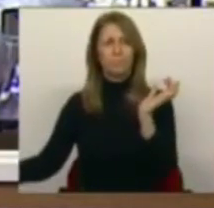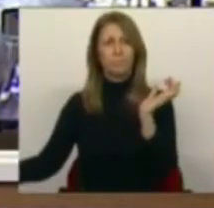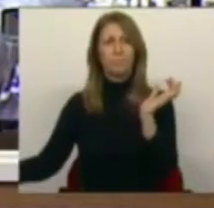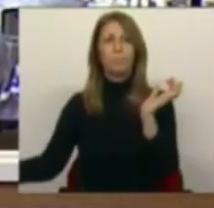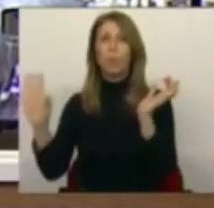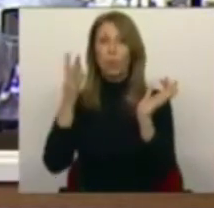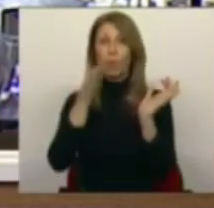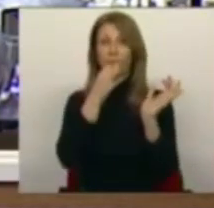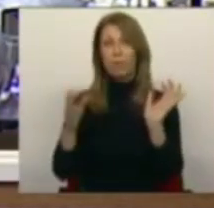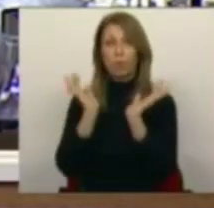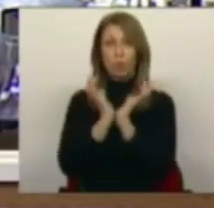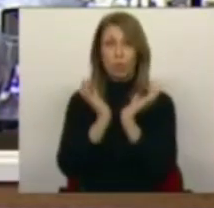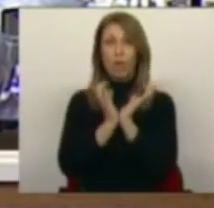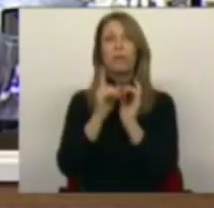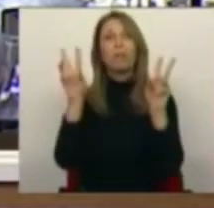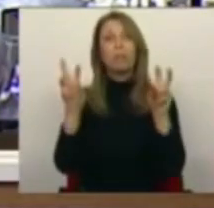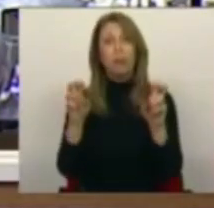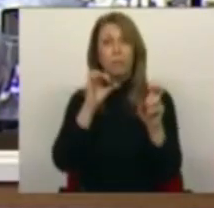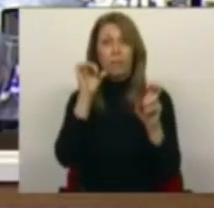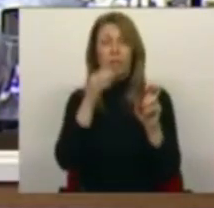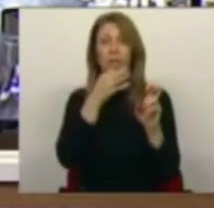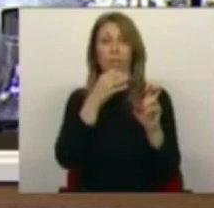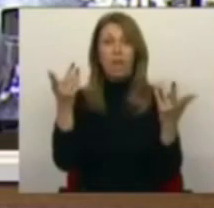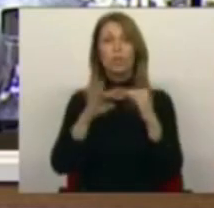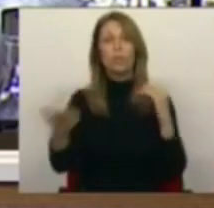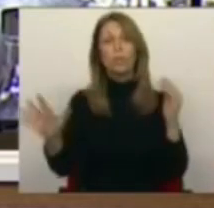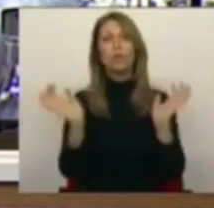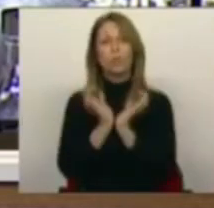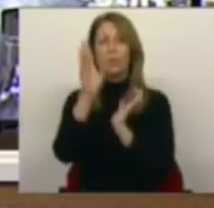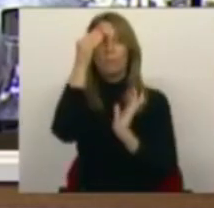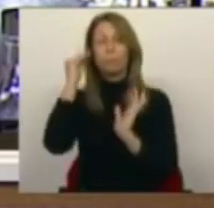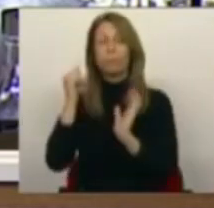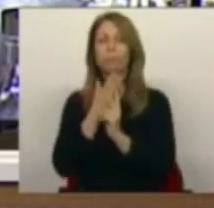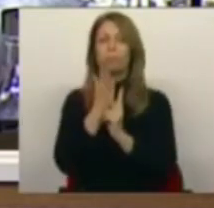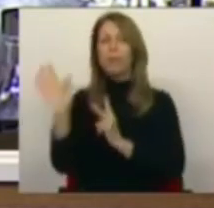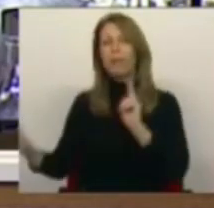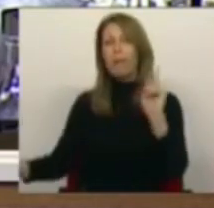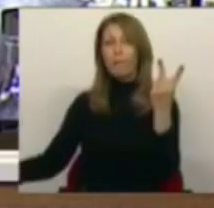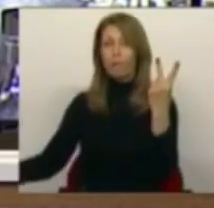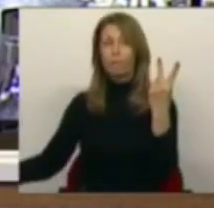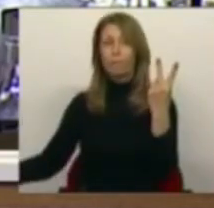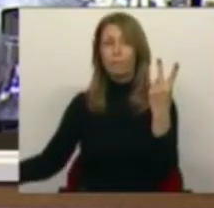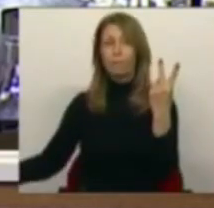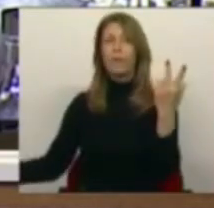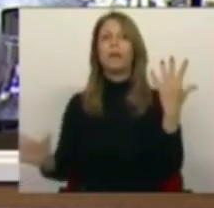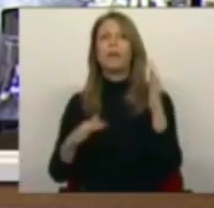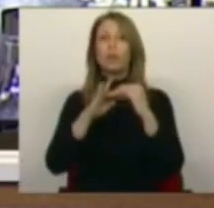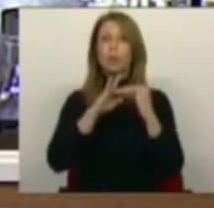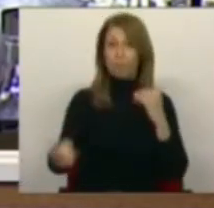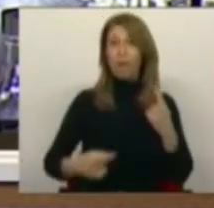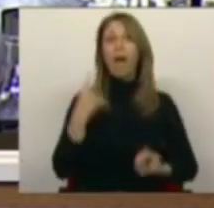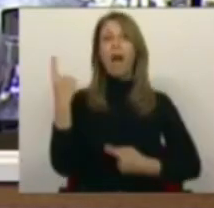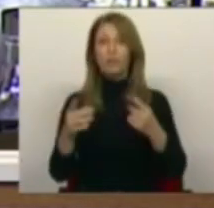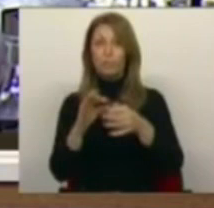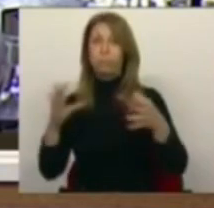comum é a sustentabilidade da segurança social, esquecendo-se muitas vezes que há aqui duas dimensões na sustentabilidade que às vezes conflituam. Há a